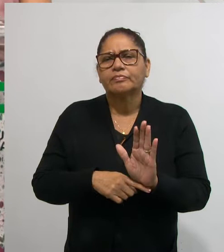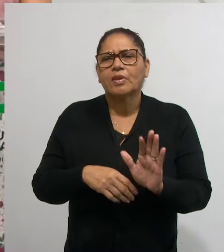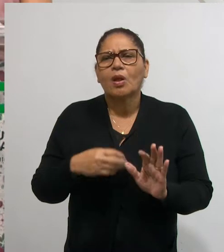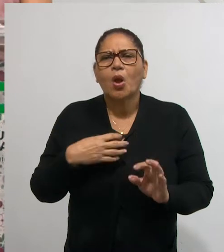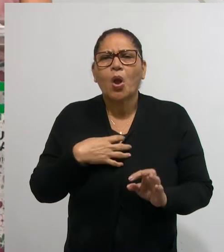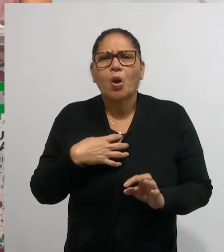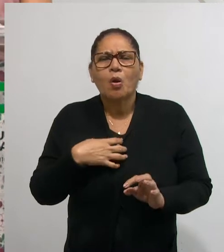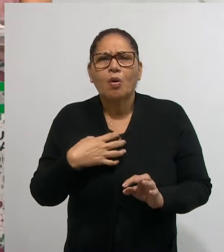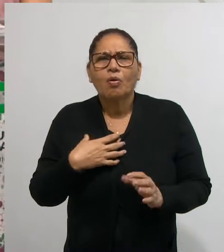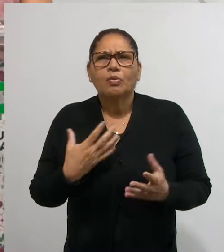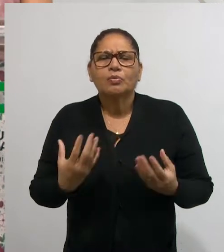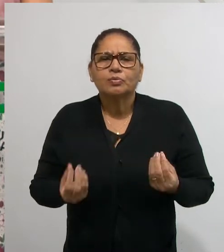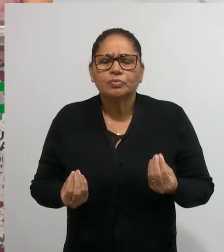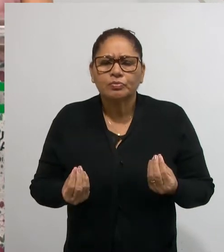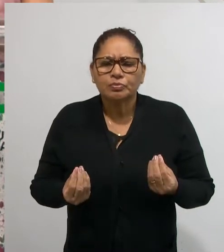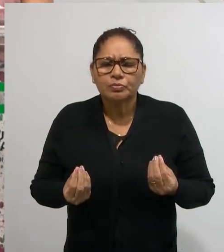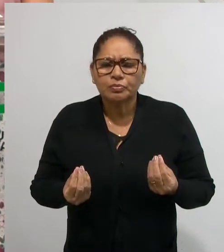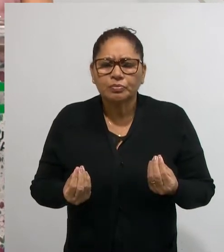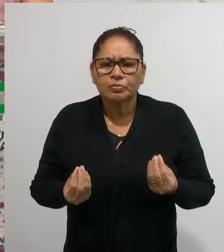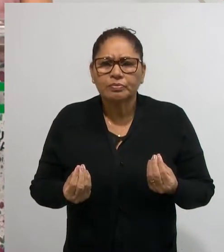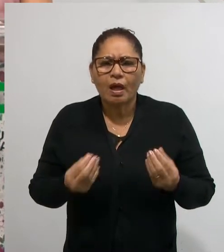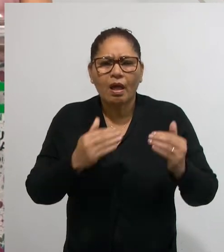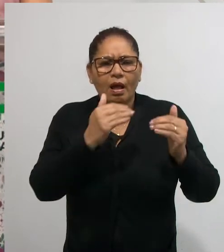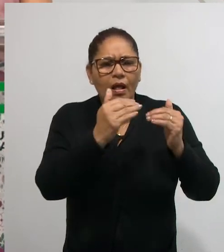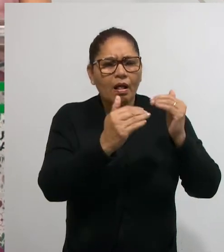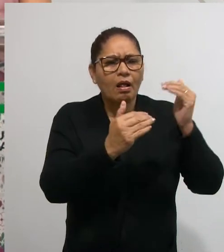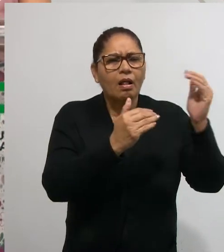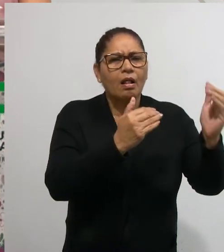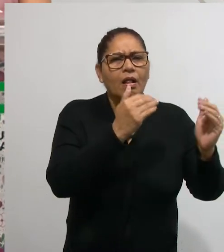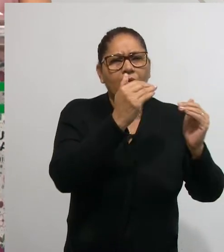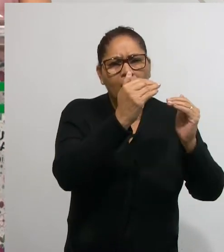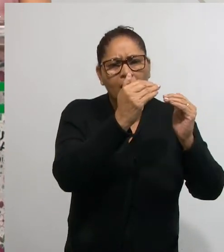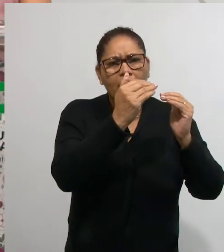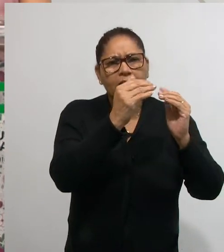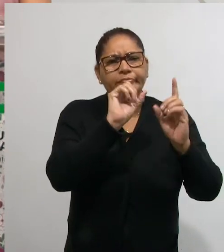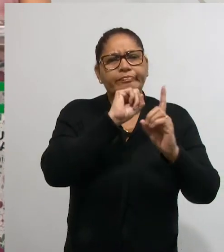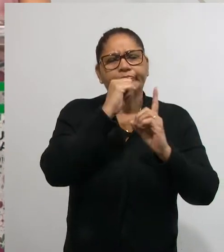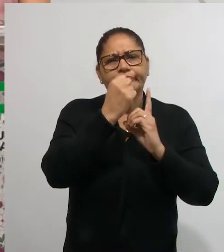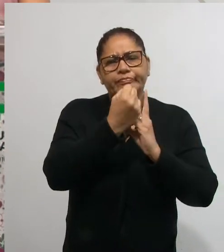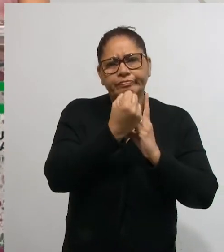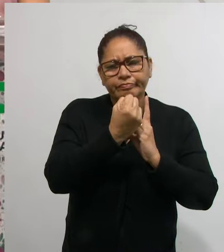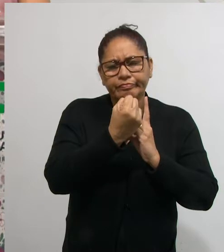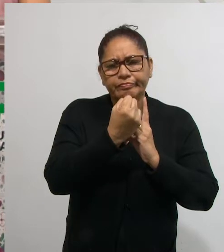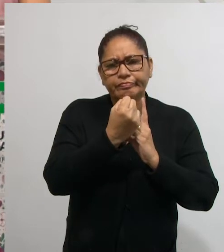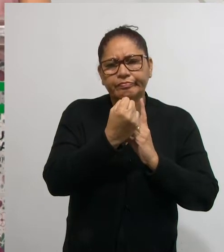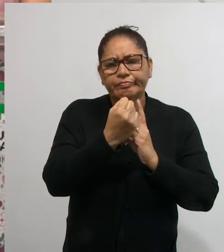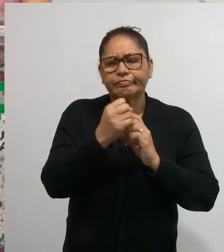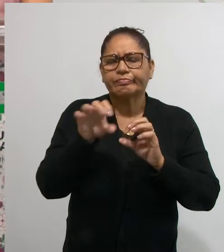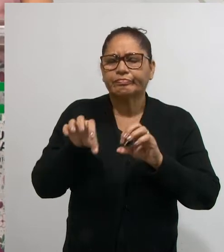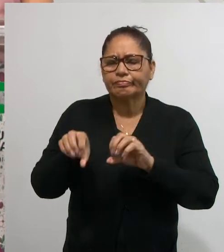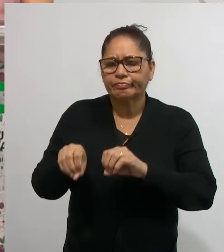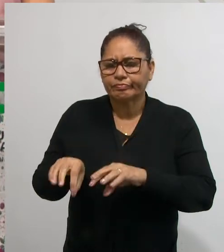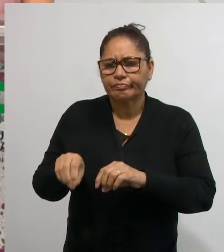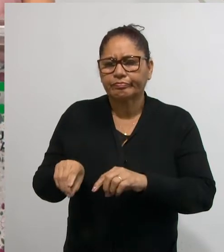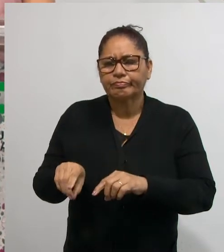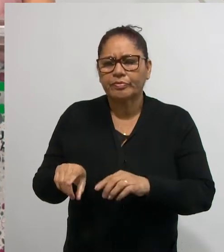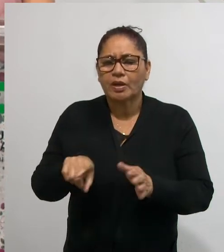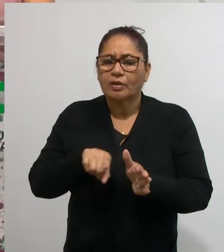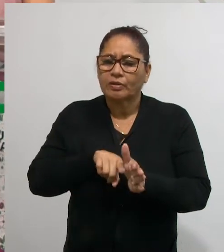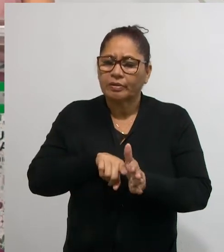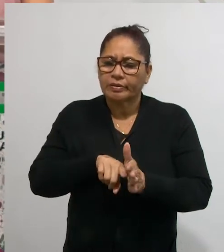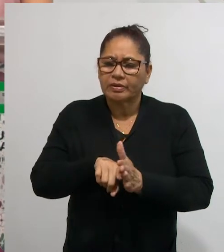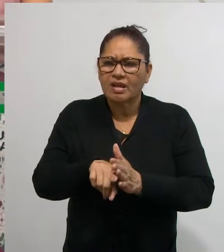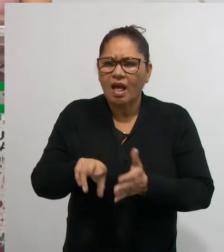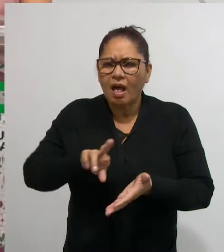vamos contribuir com a formação de uma sociedade a partir desse ensino? Então, eu não lancei só uma pergunta, eu